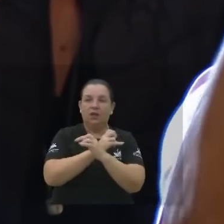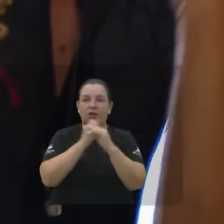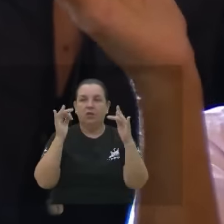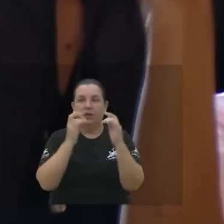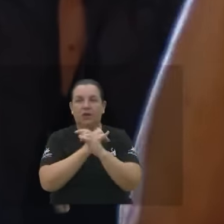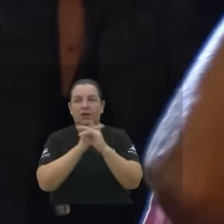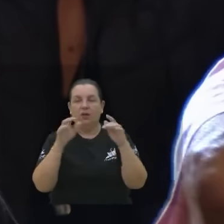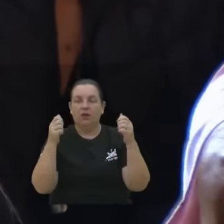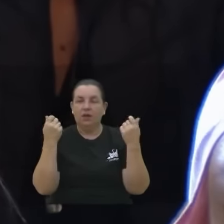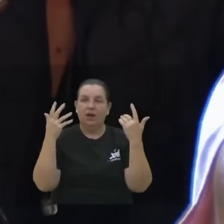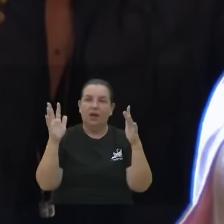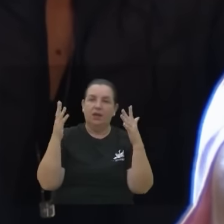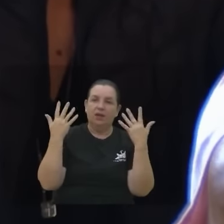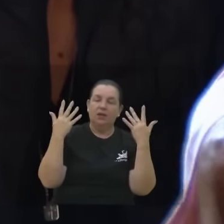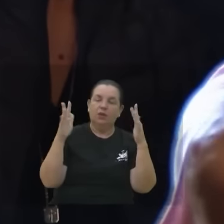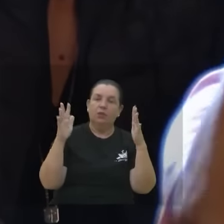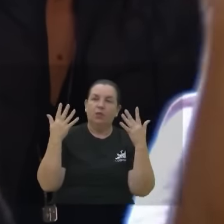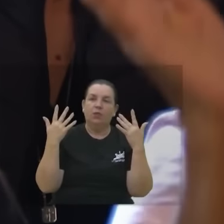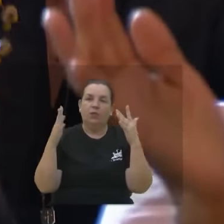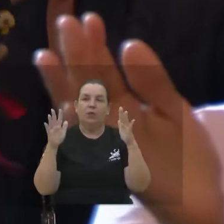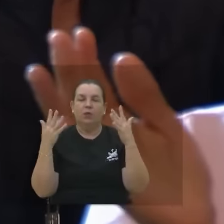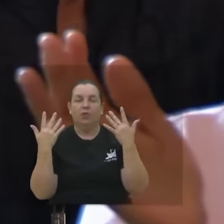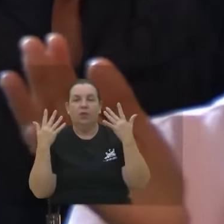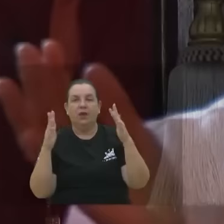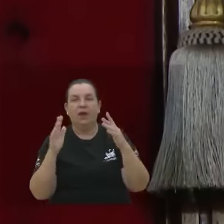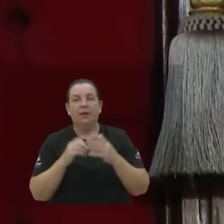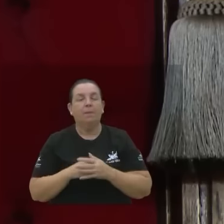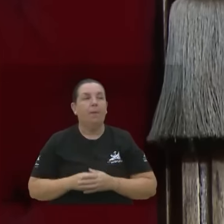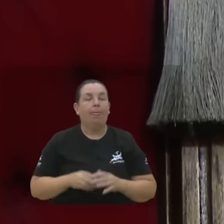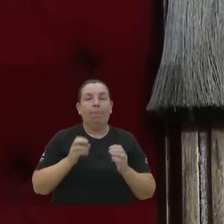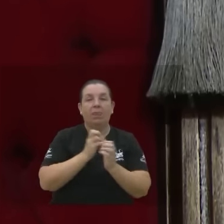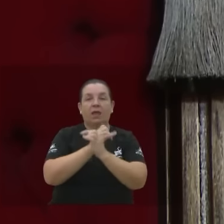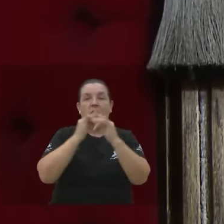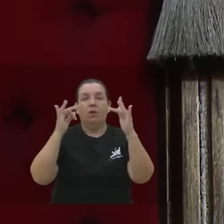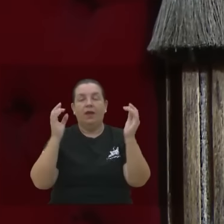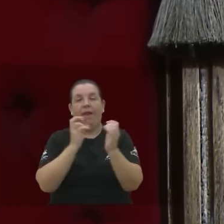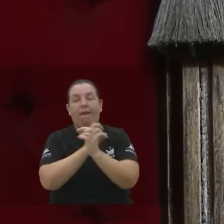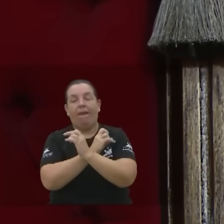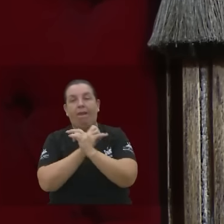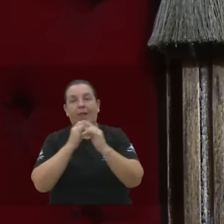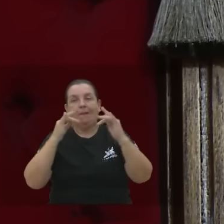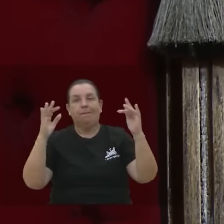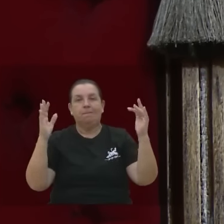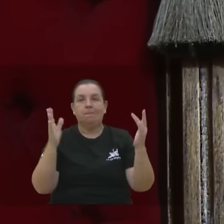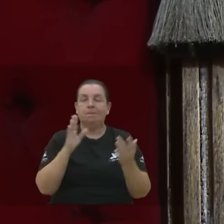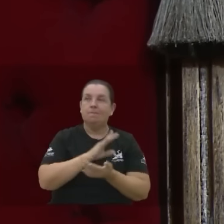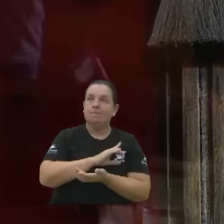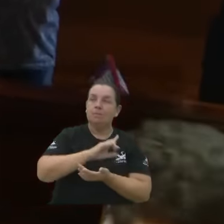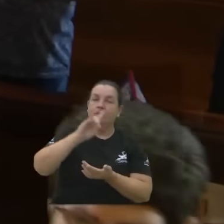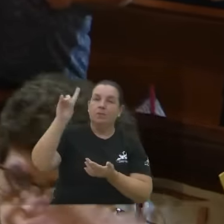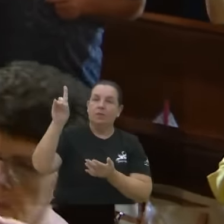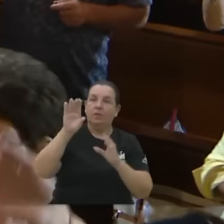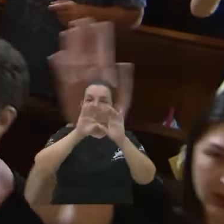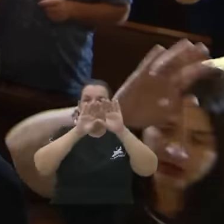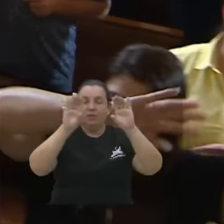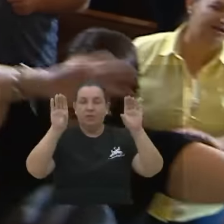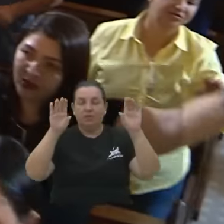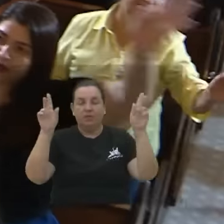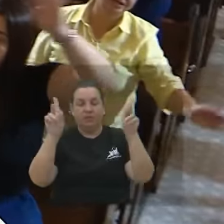Glória, glória, glória, aleluia, aleluia. Glória, glória, glória.